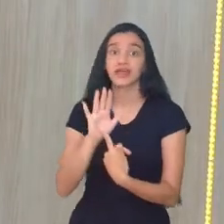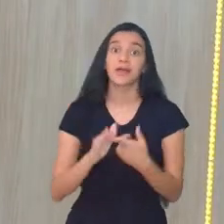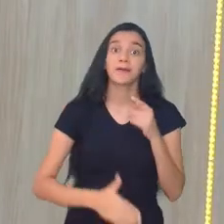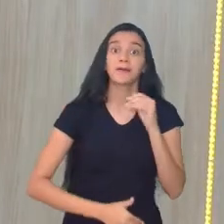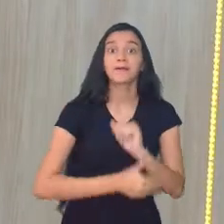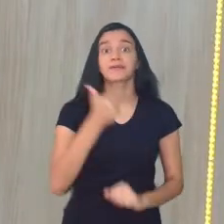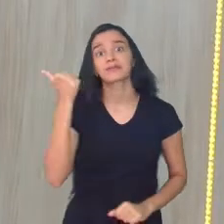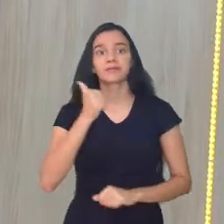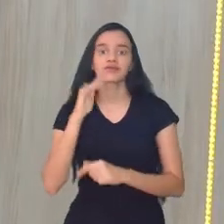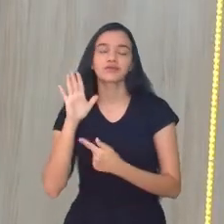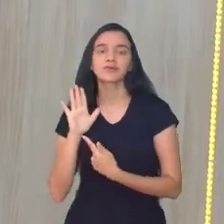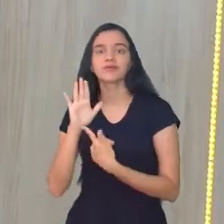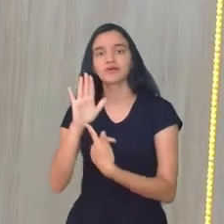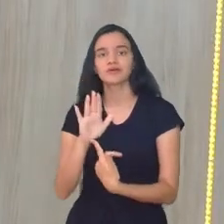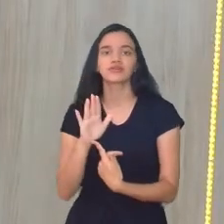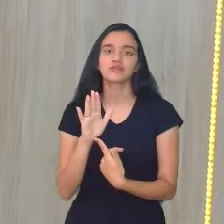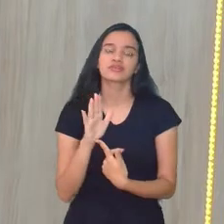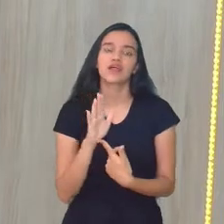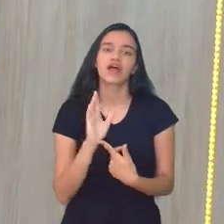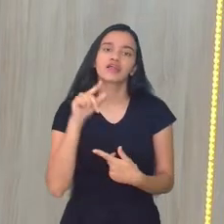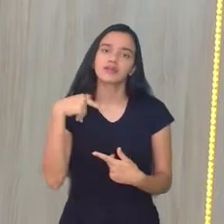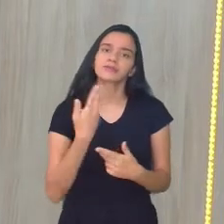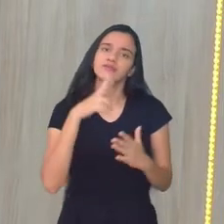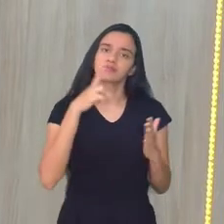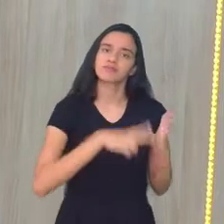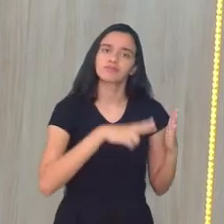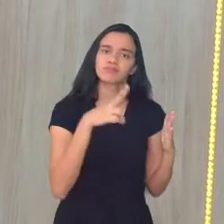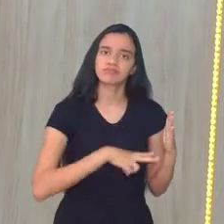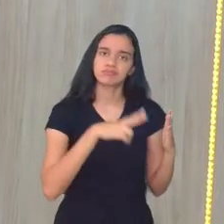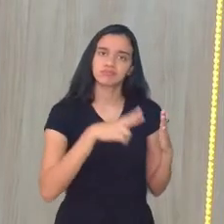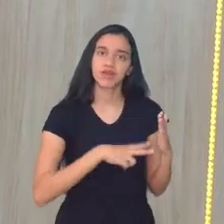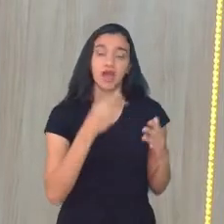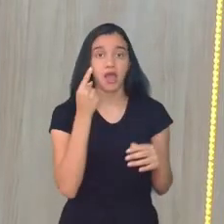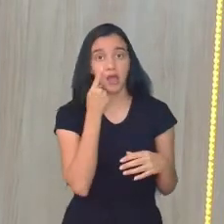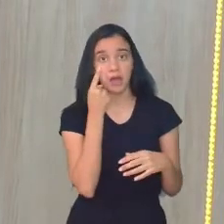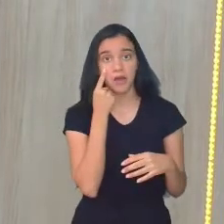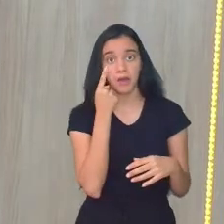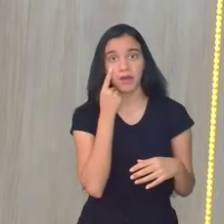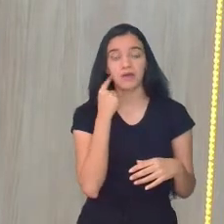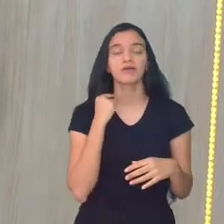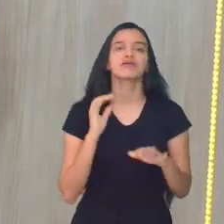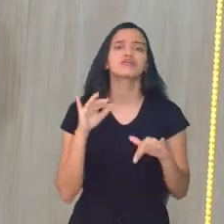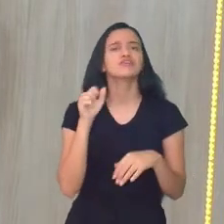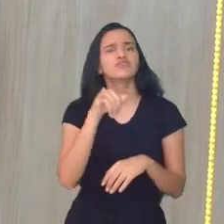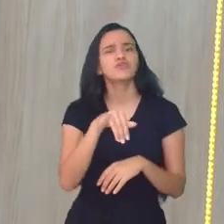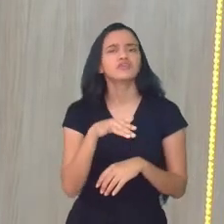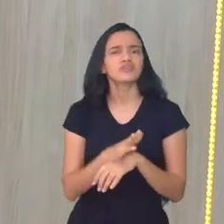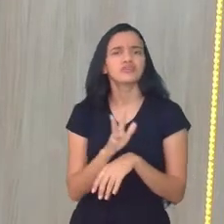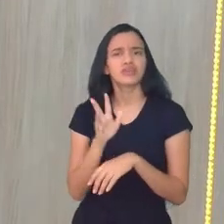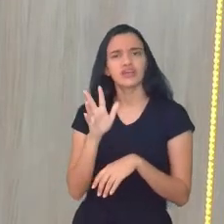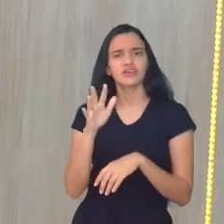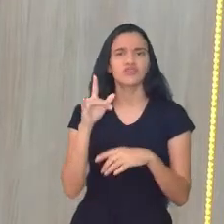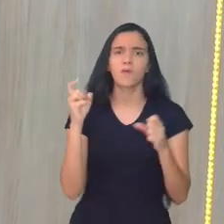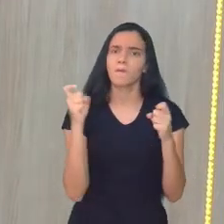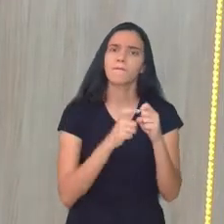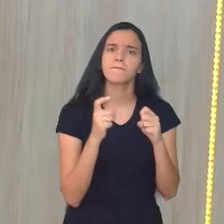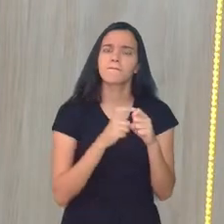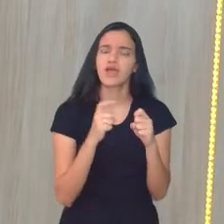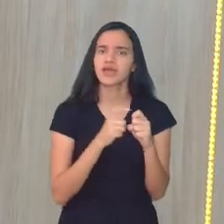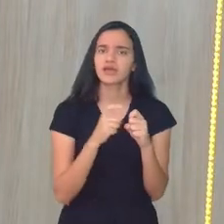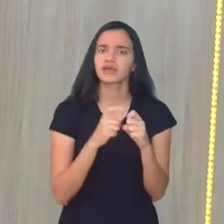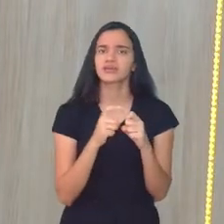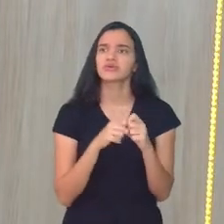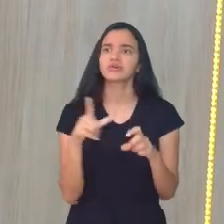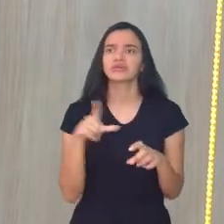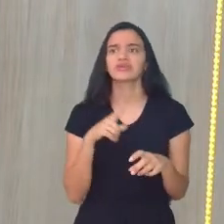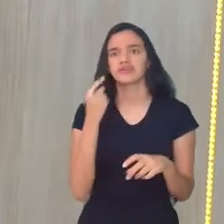primeiro apresentar a atividade, depois a gente vai para a leitura. Vejam aí, né? Será que vocês foram em algum médico que ele